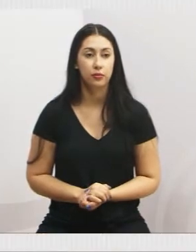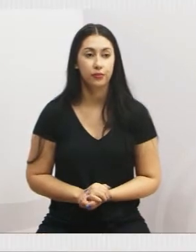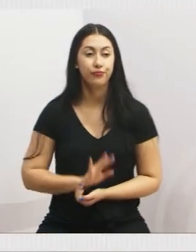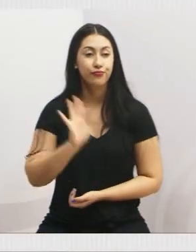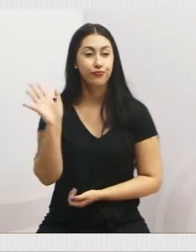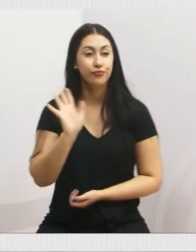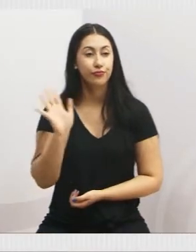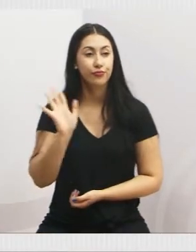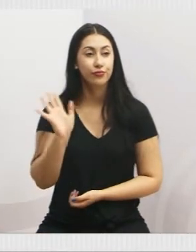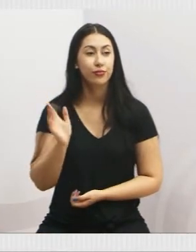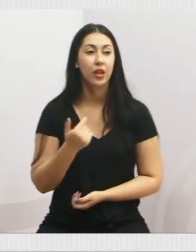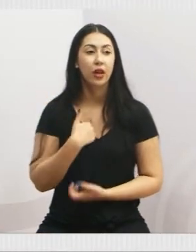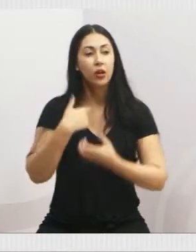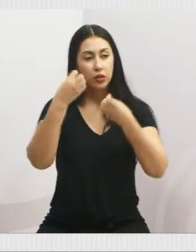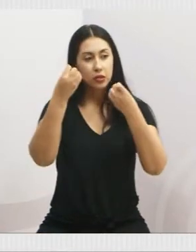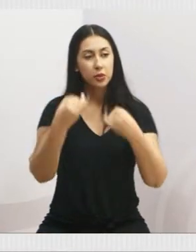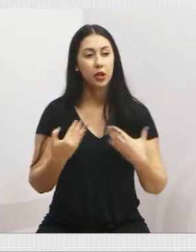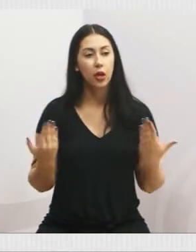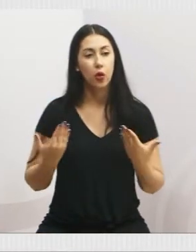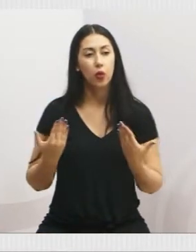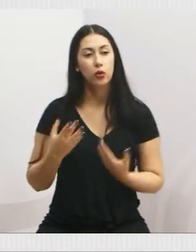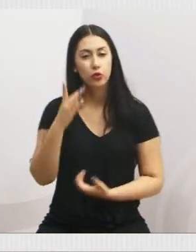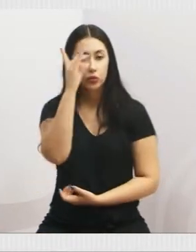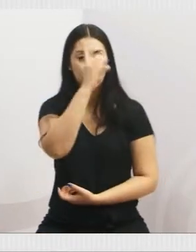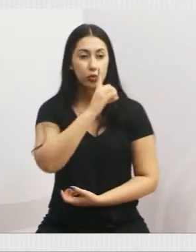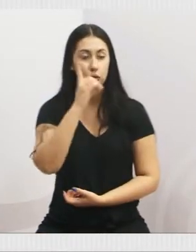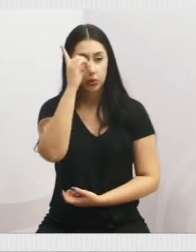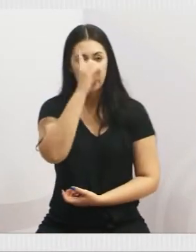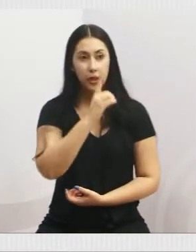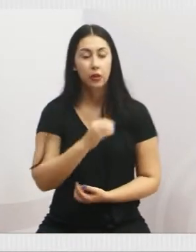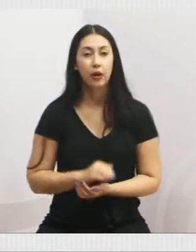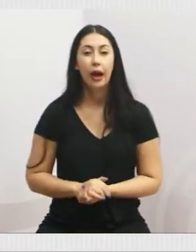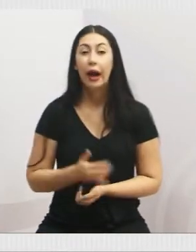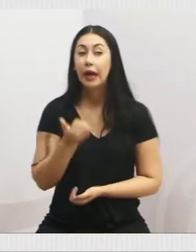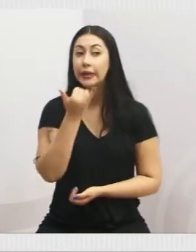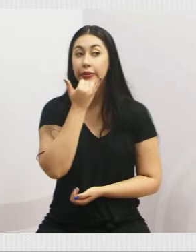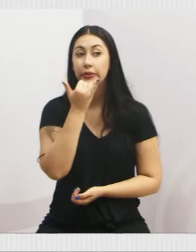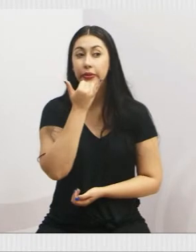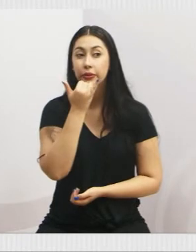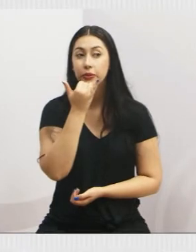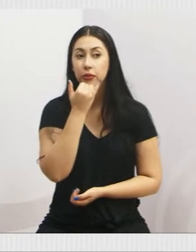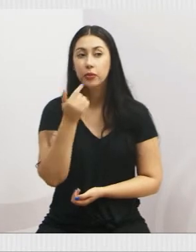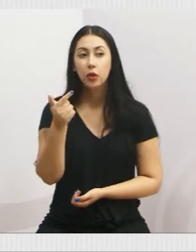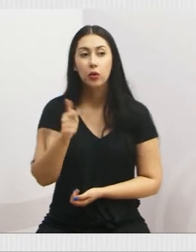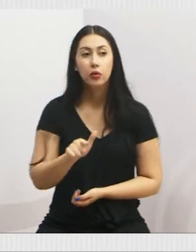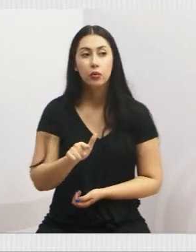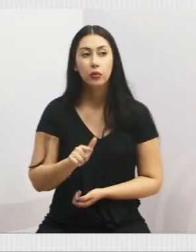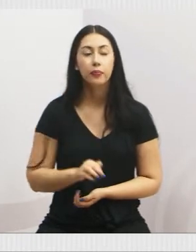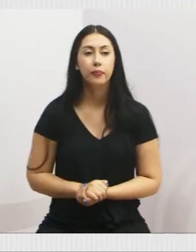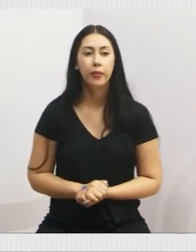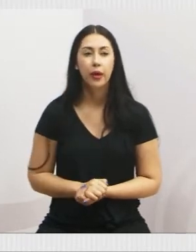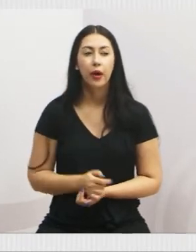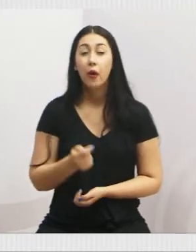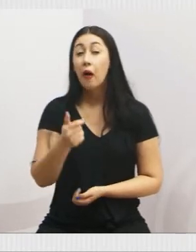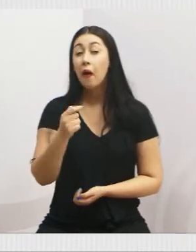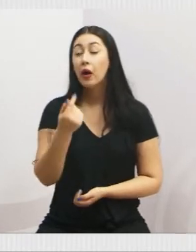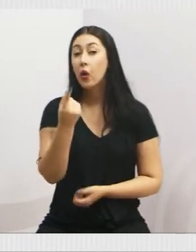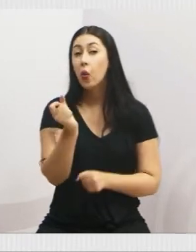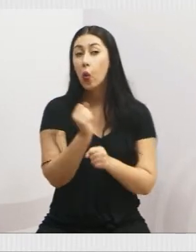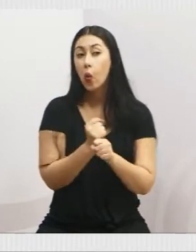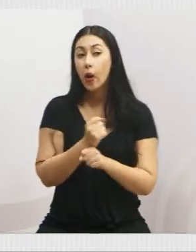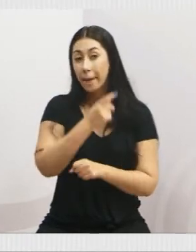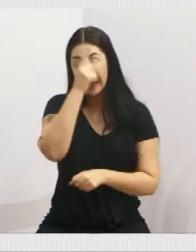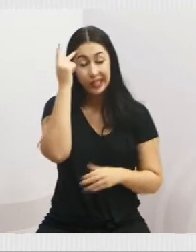Oi, pessoal. Como eu falei, hoje é domingo. Desculpa, é o outro vídeo. Há quase um ano, moradores de um condomínio